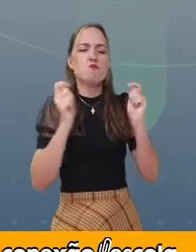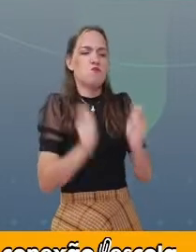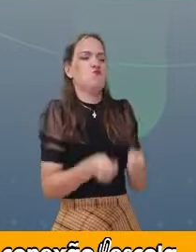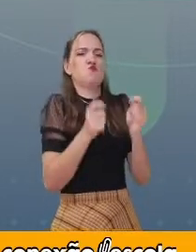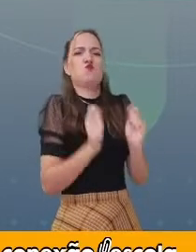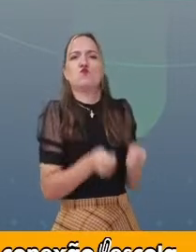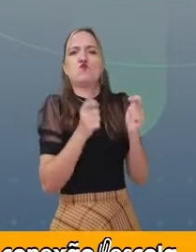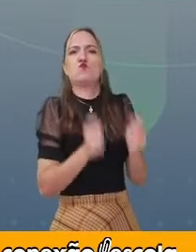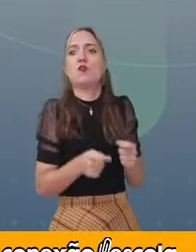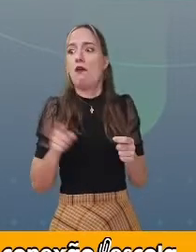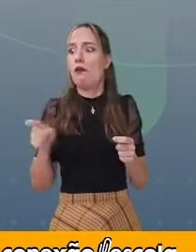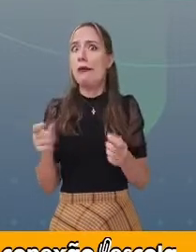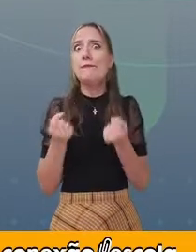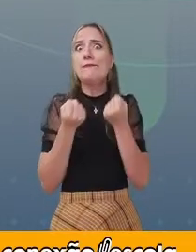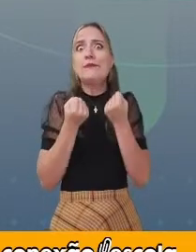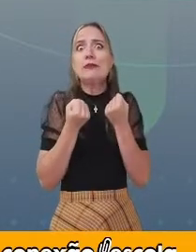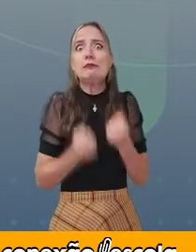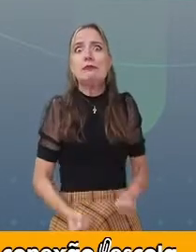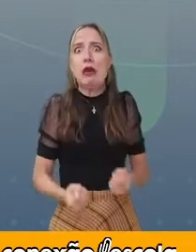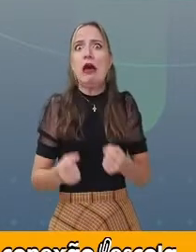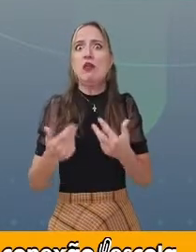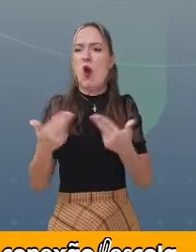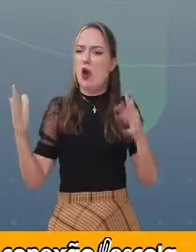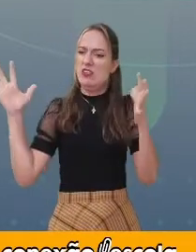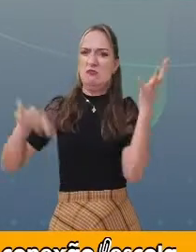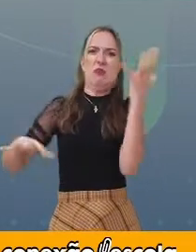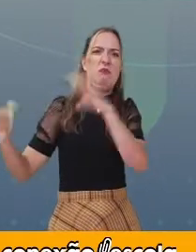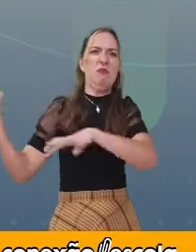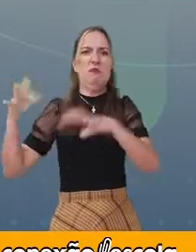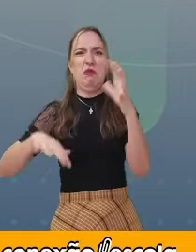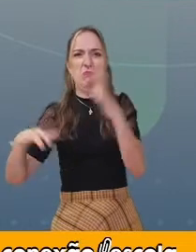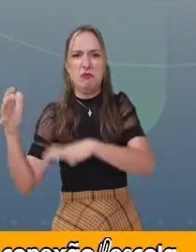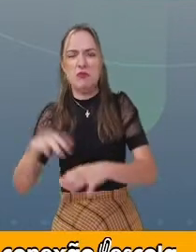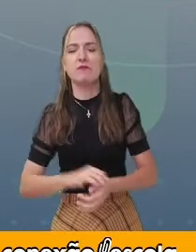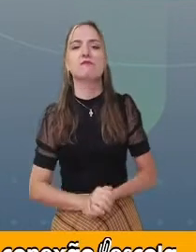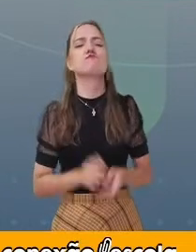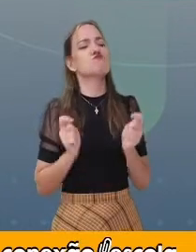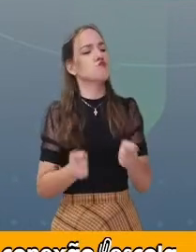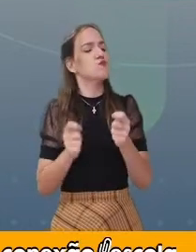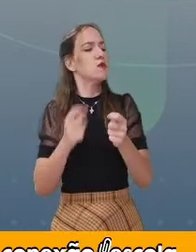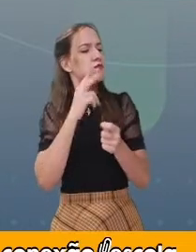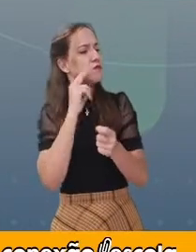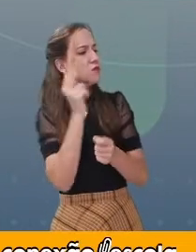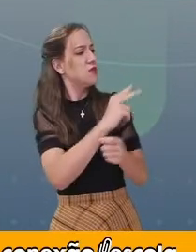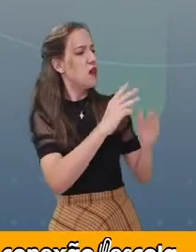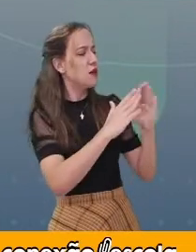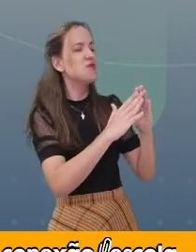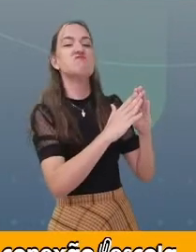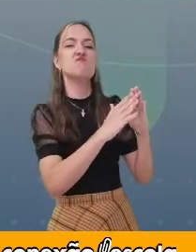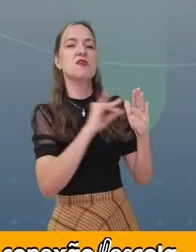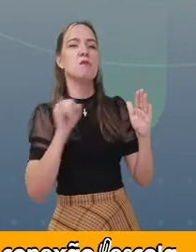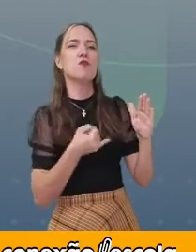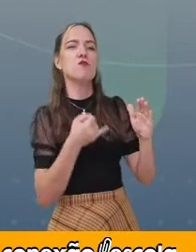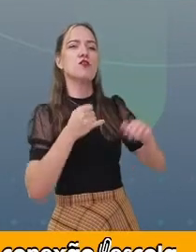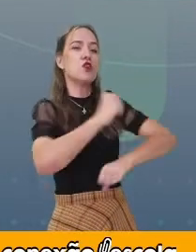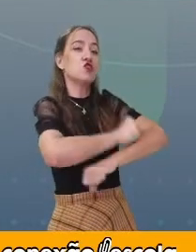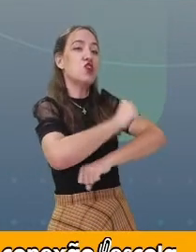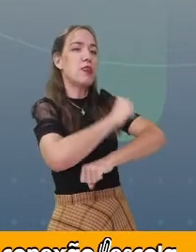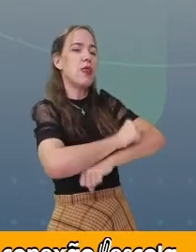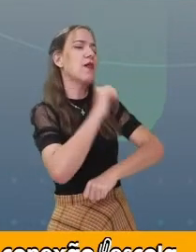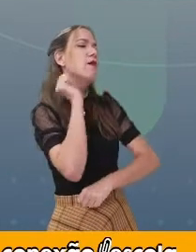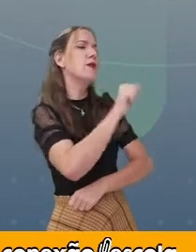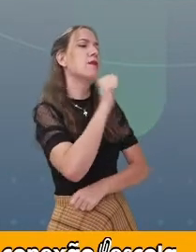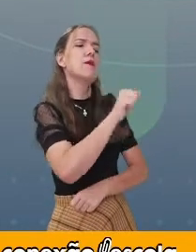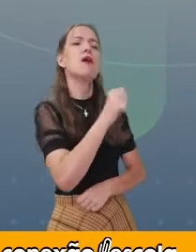carroça muito pesada. E chegando perto da casa, deu umas batidinhas na janela e